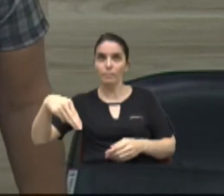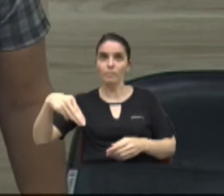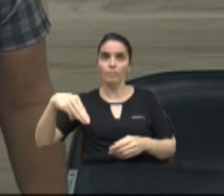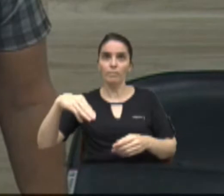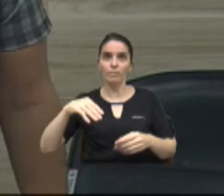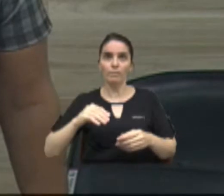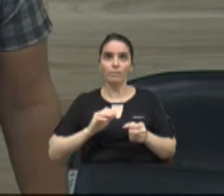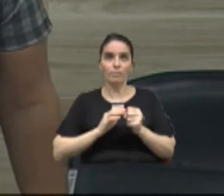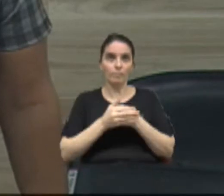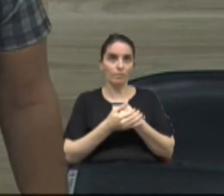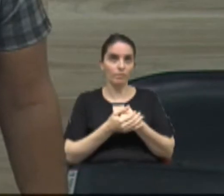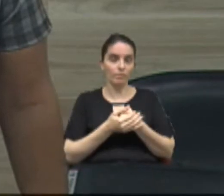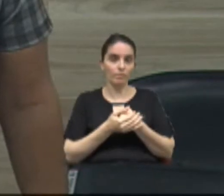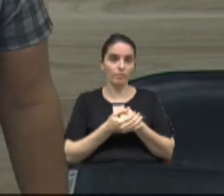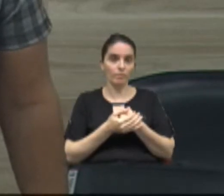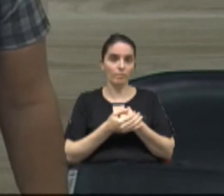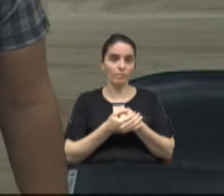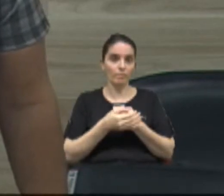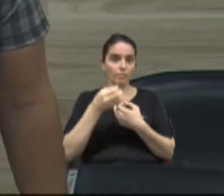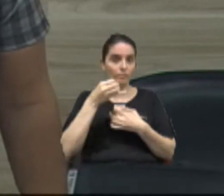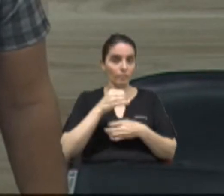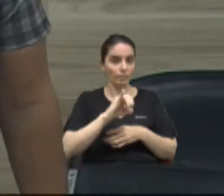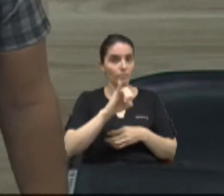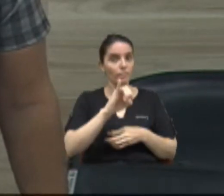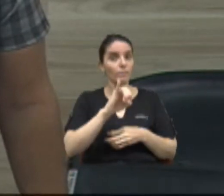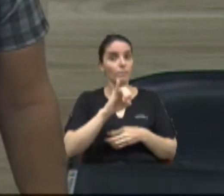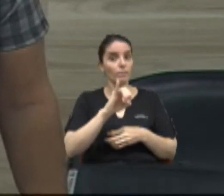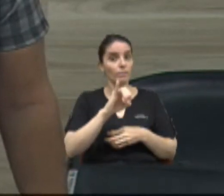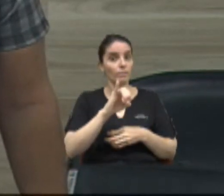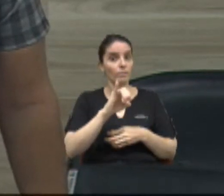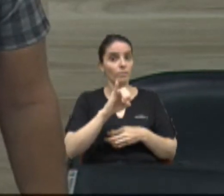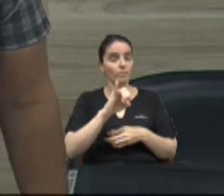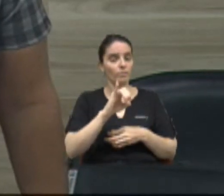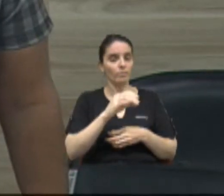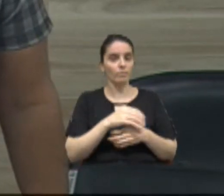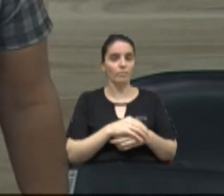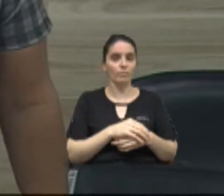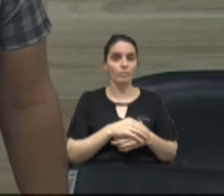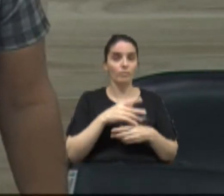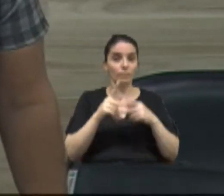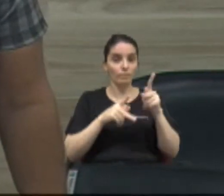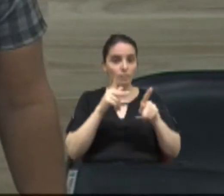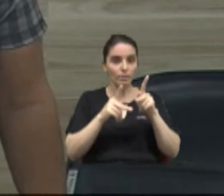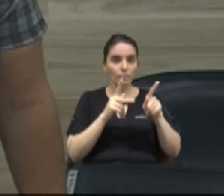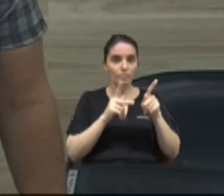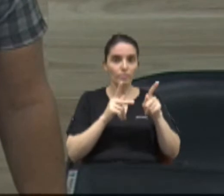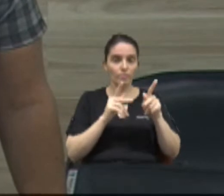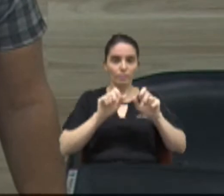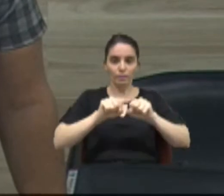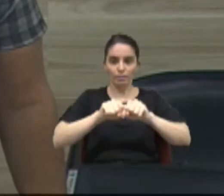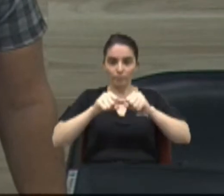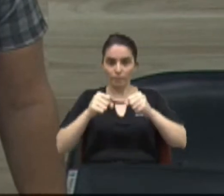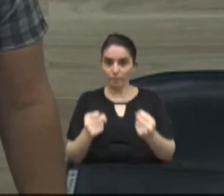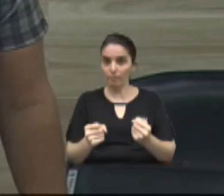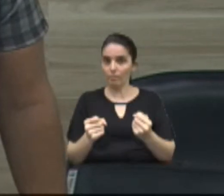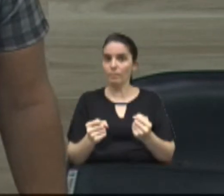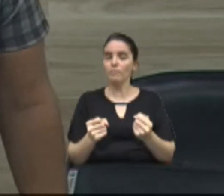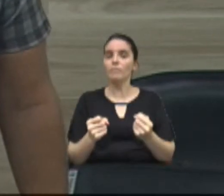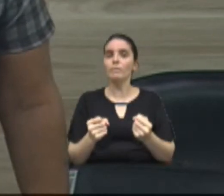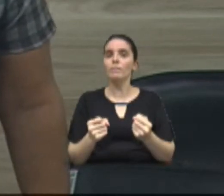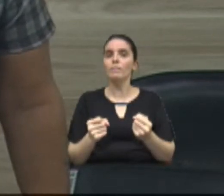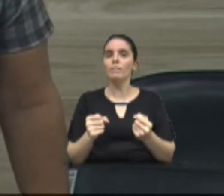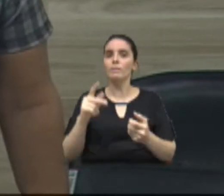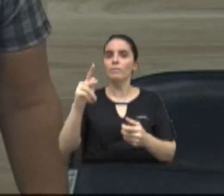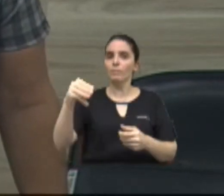sem saber se nós vamos defender a de vocês. Então, em nome